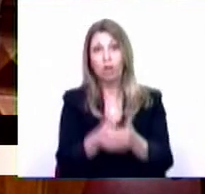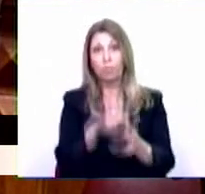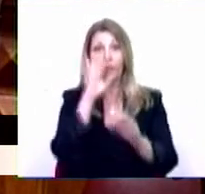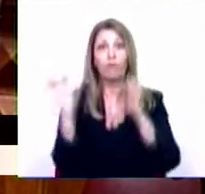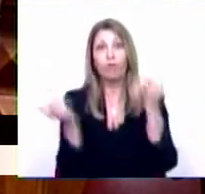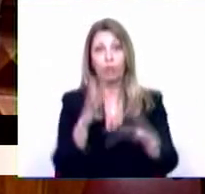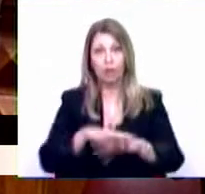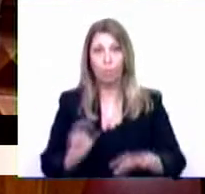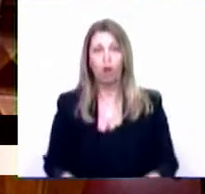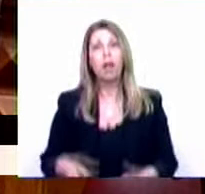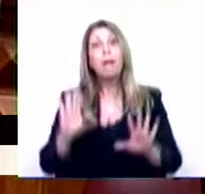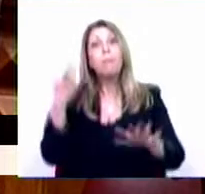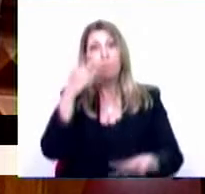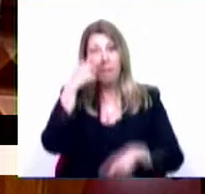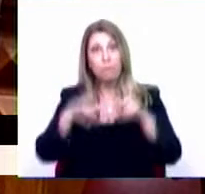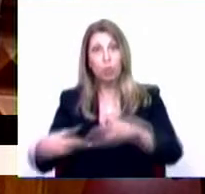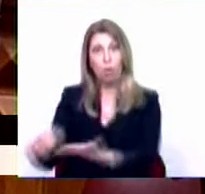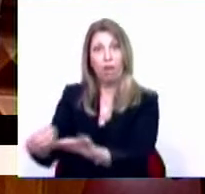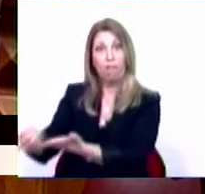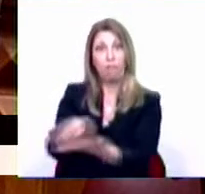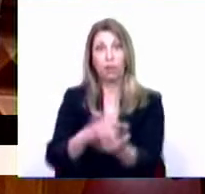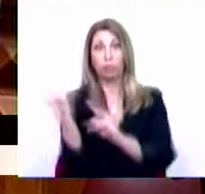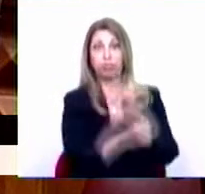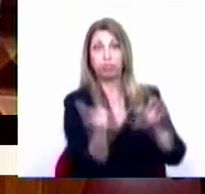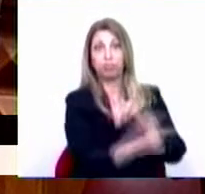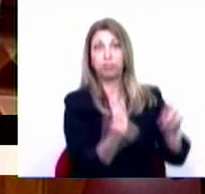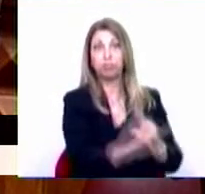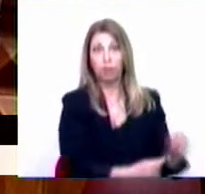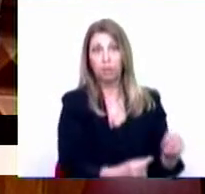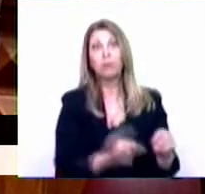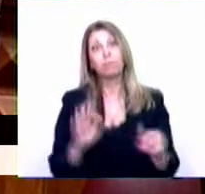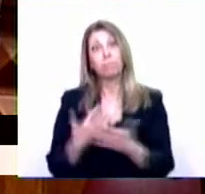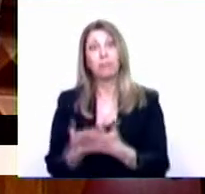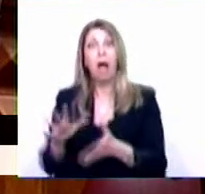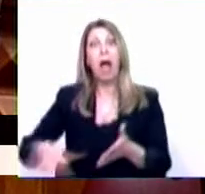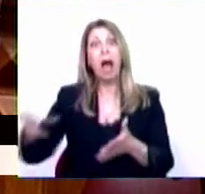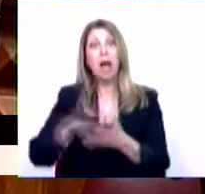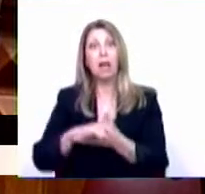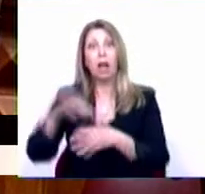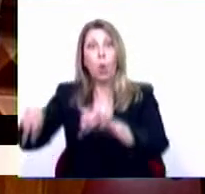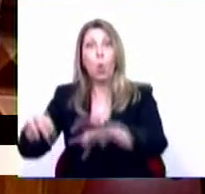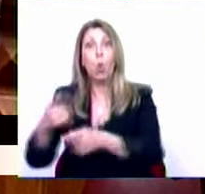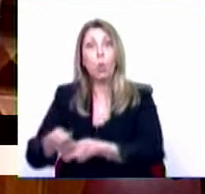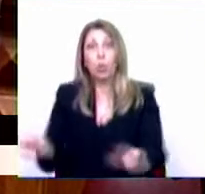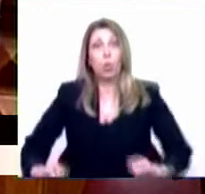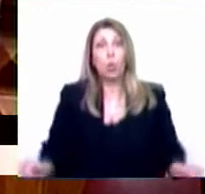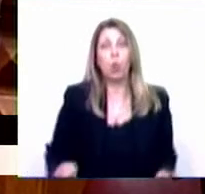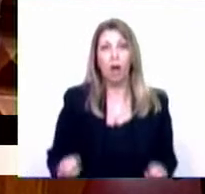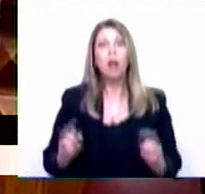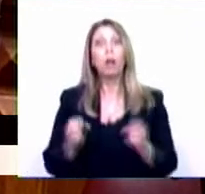primeiro lugar. O êxodo das populações rurais leva ao aumento das áreas incultas e estas estão na origem da extensão